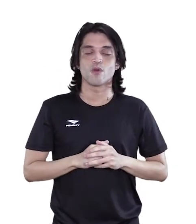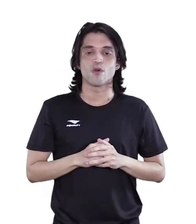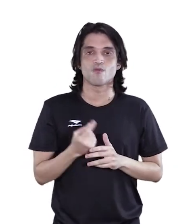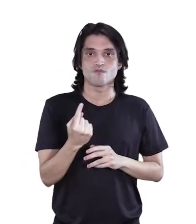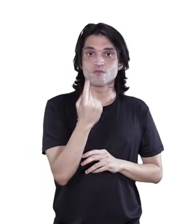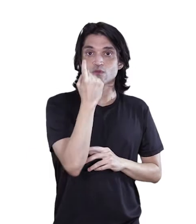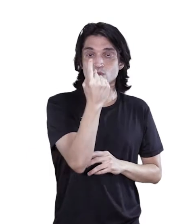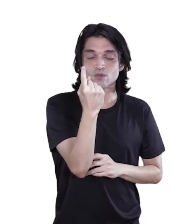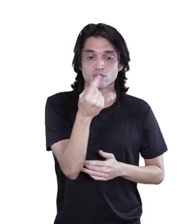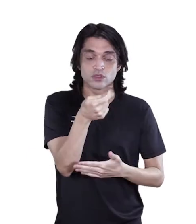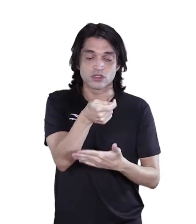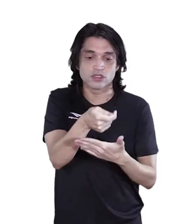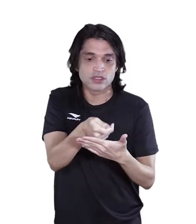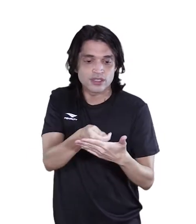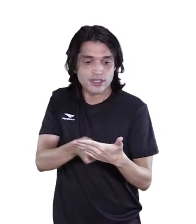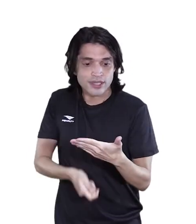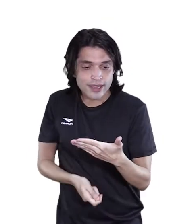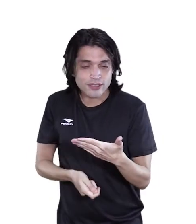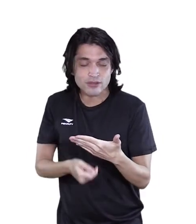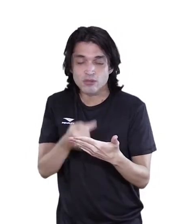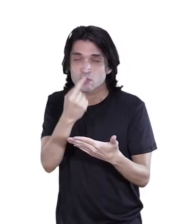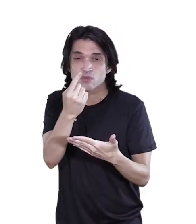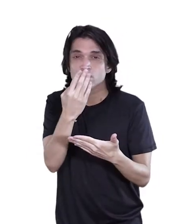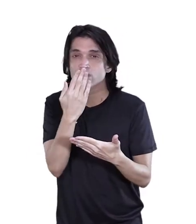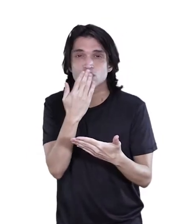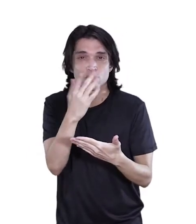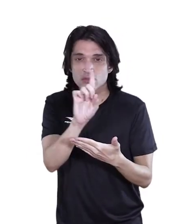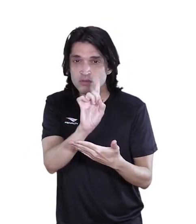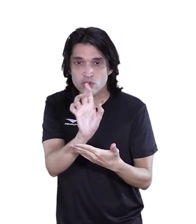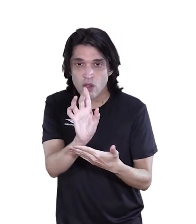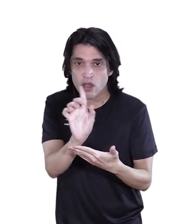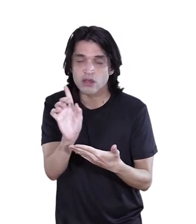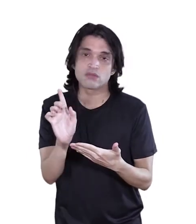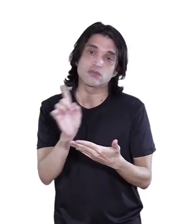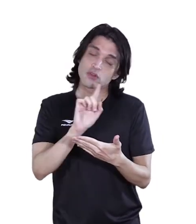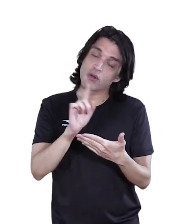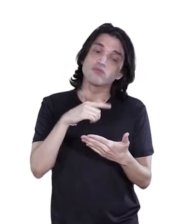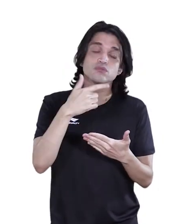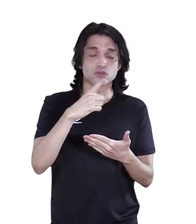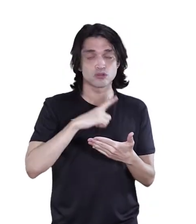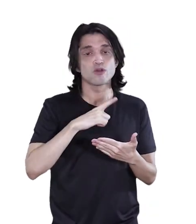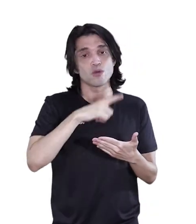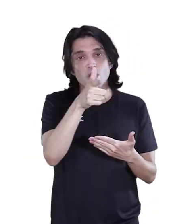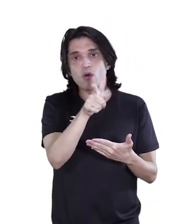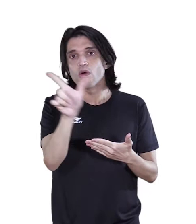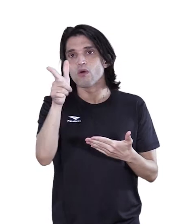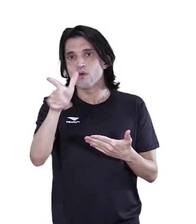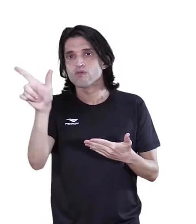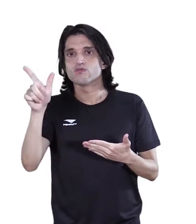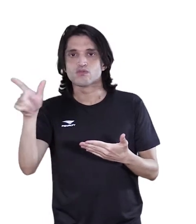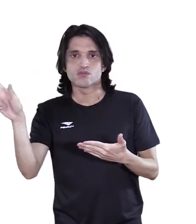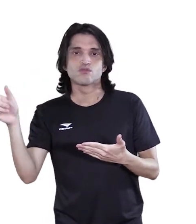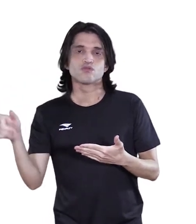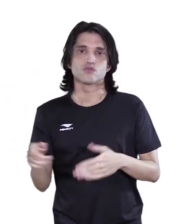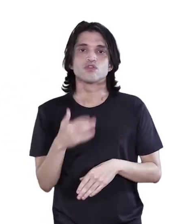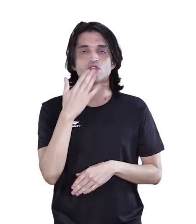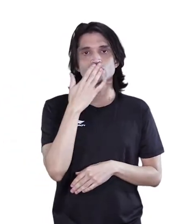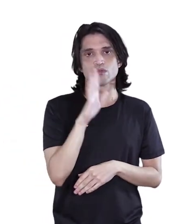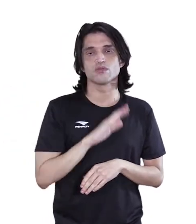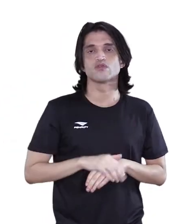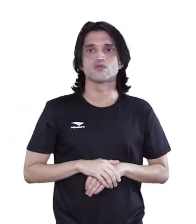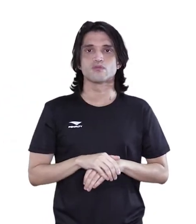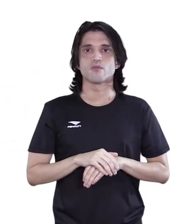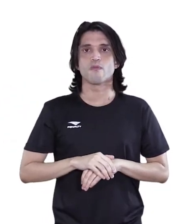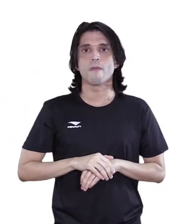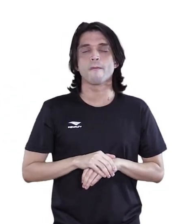não possui um tipo puro, ou seja, vão estar presentes outros tipos no desenvolvimento do texto, mas